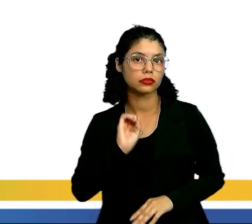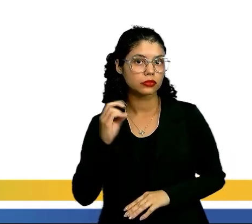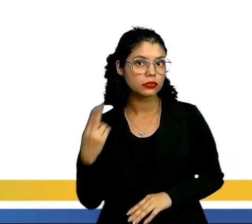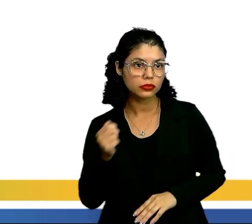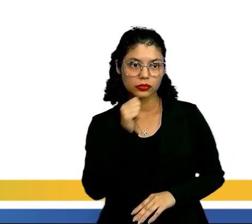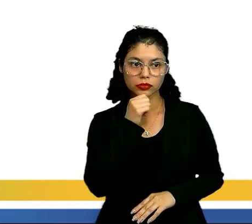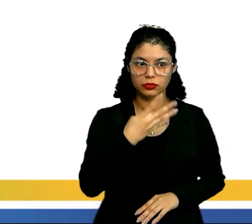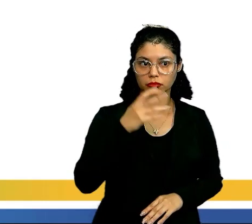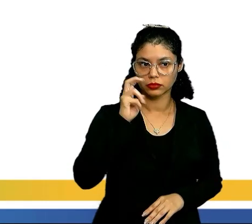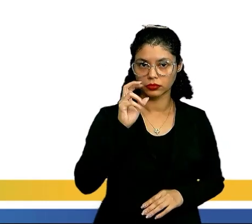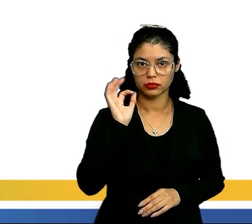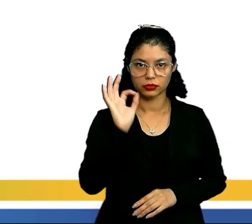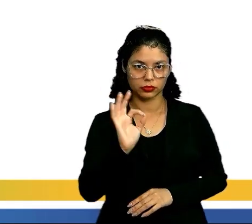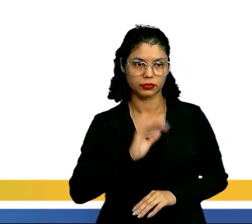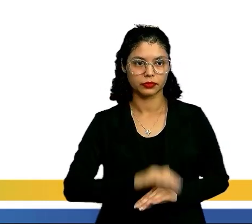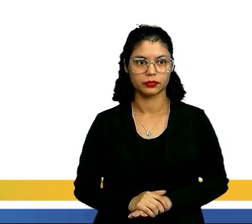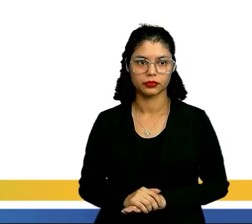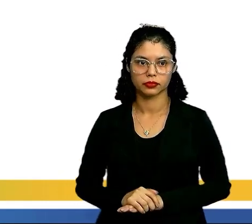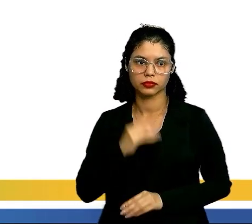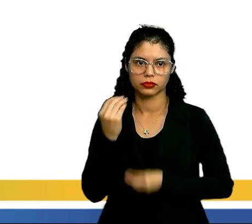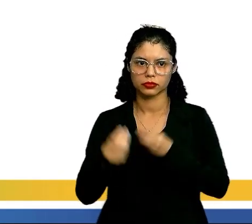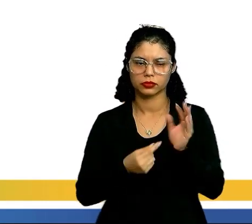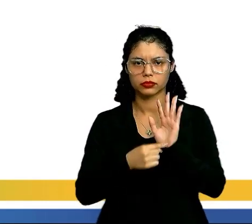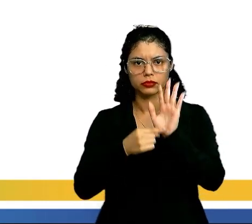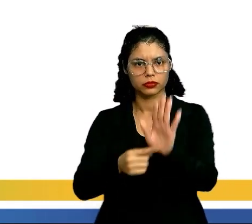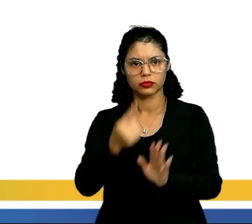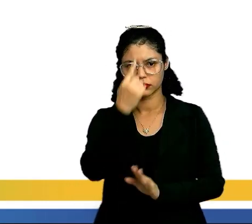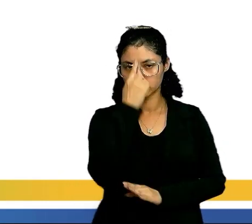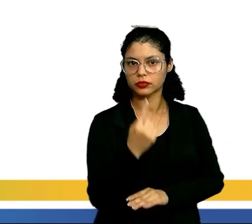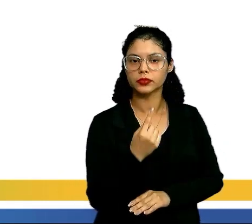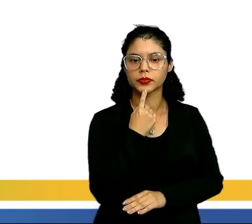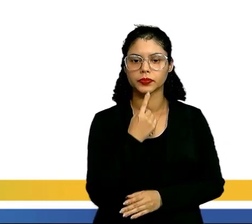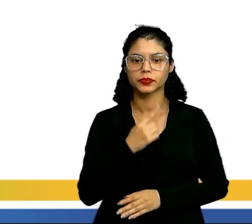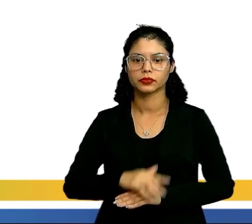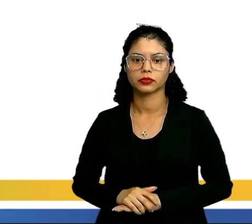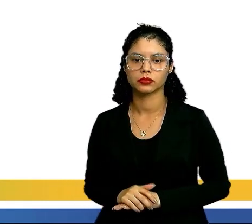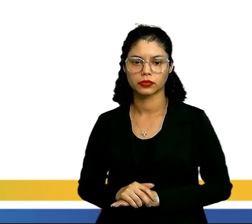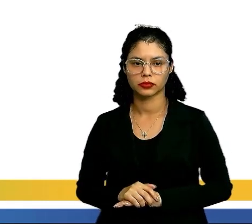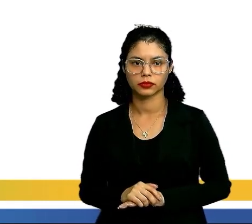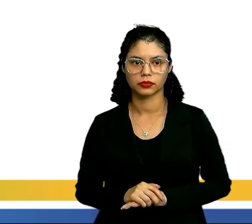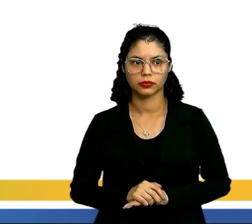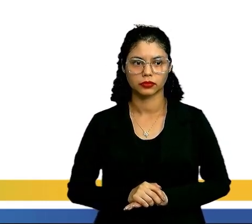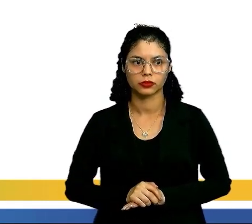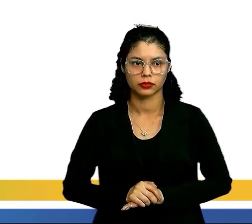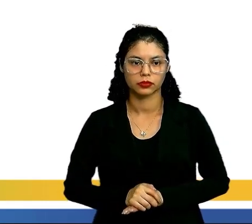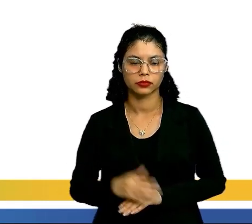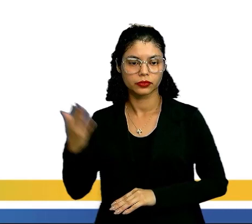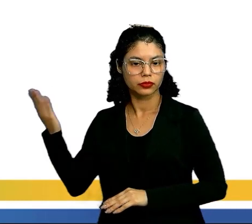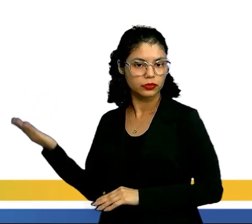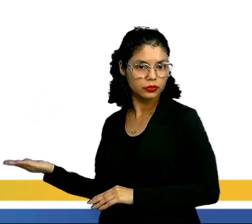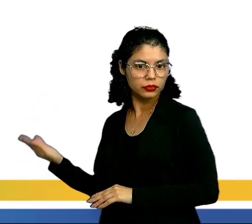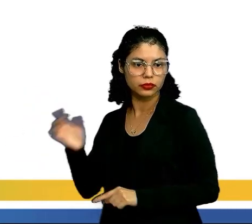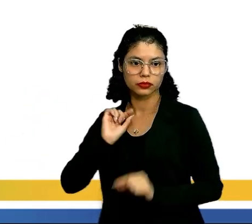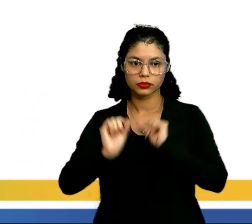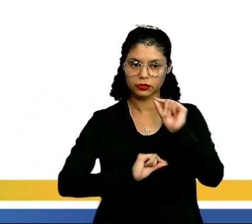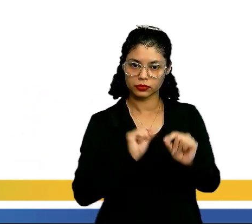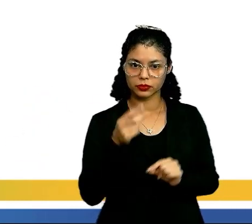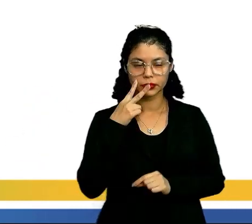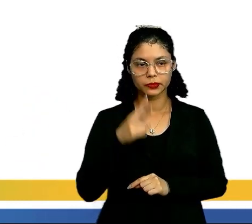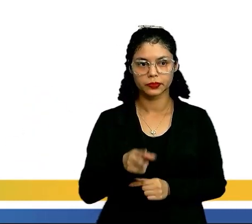seja, 45 graus. Conforme representado na figura a seguir, então podemos observar